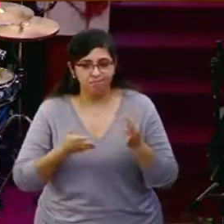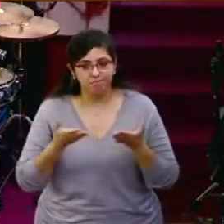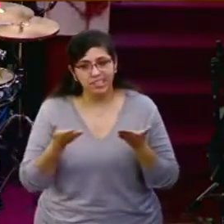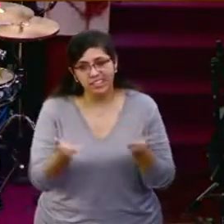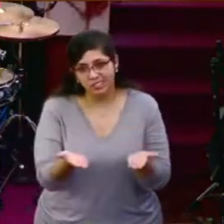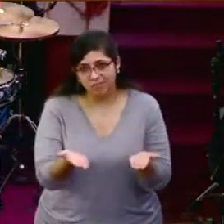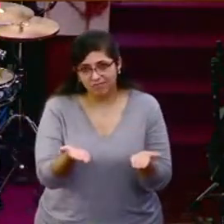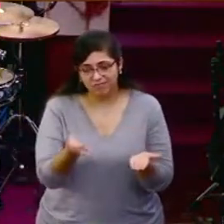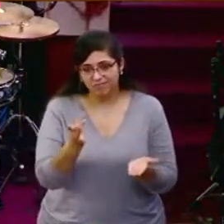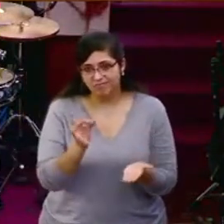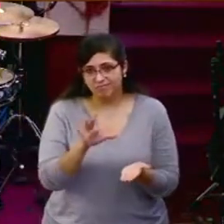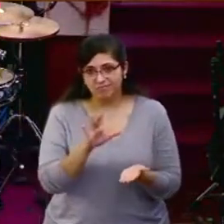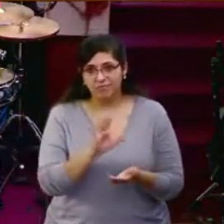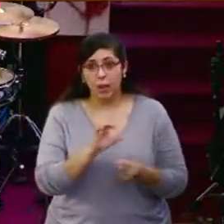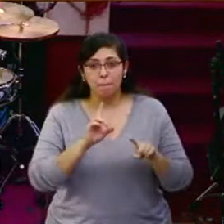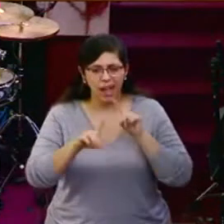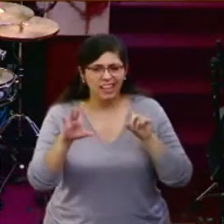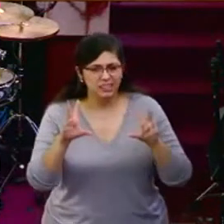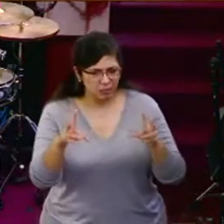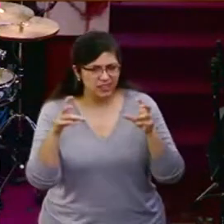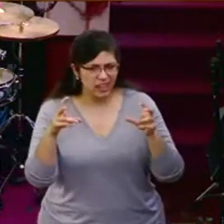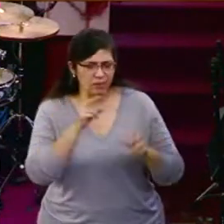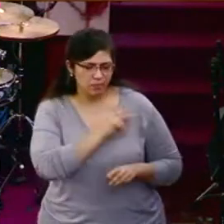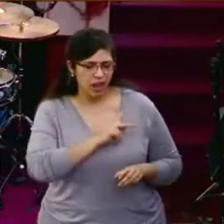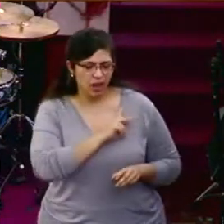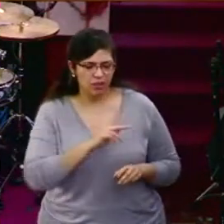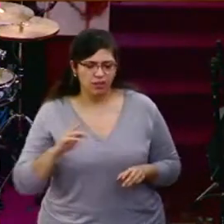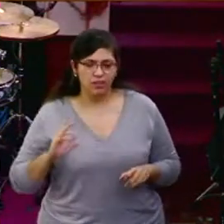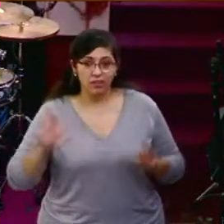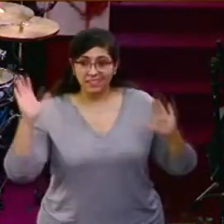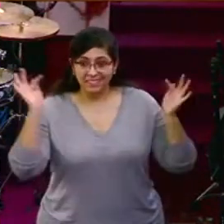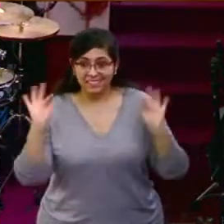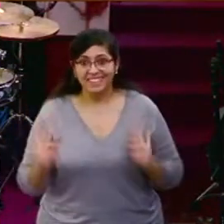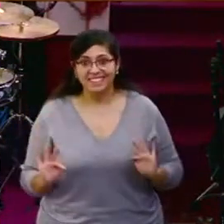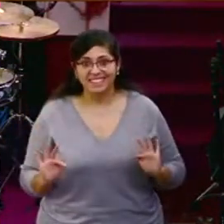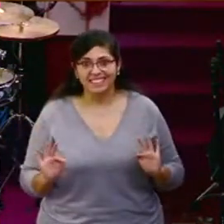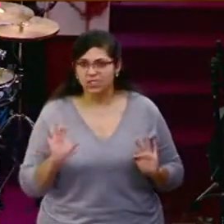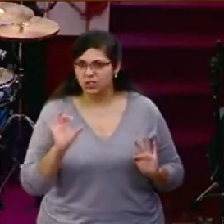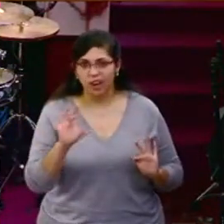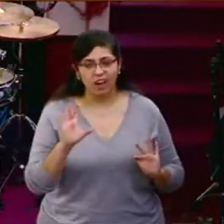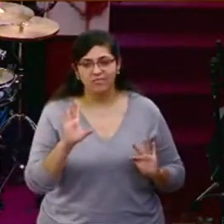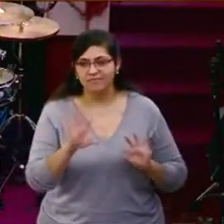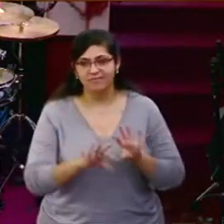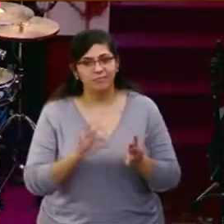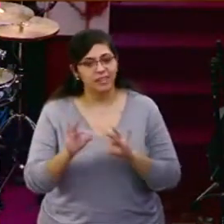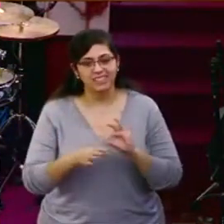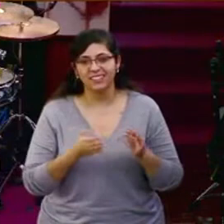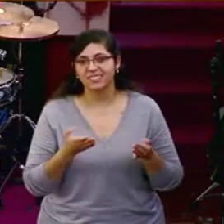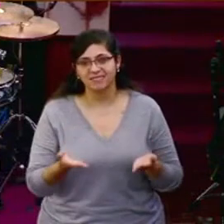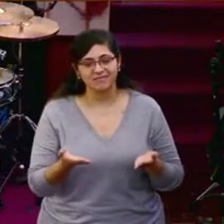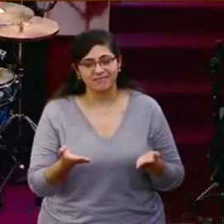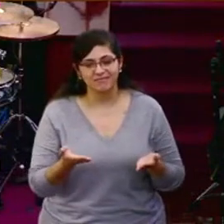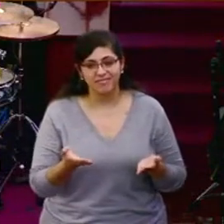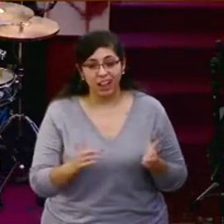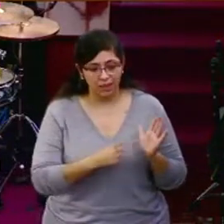parece que paulo está muito feliz mas não é pelo presente e é por outra coisa que o